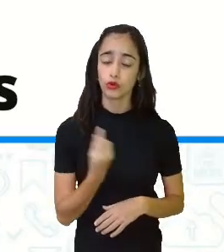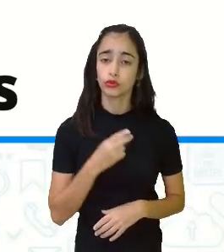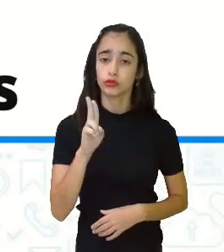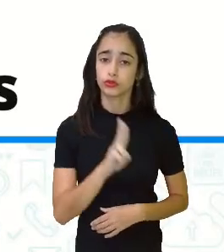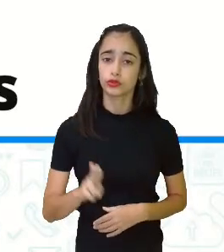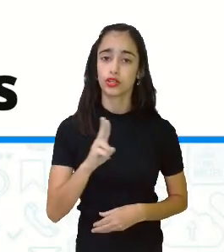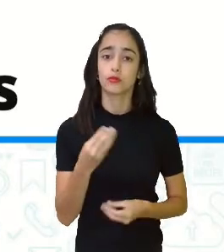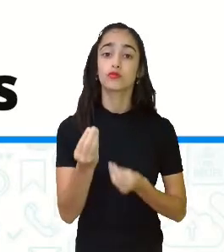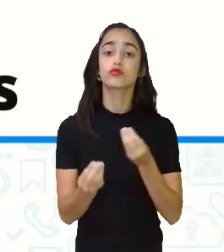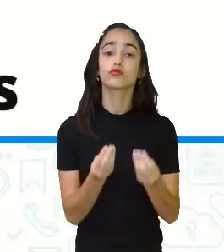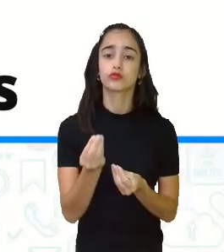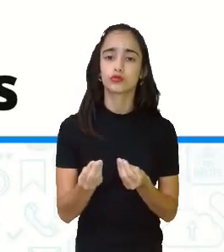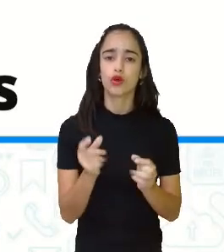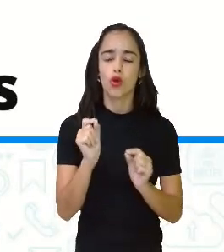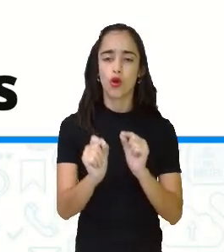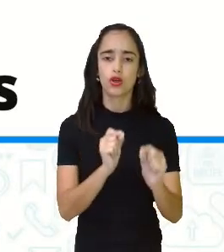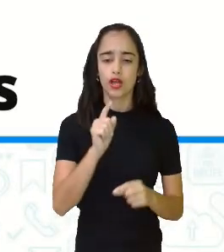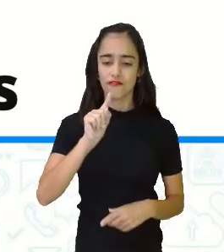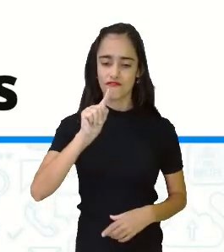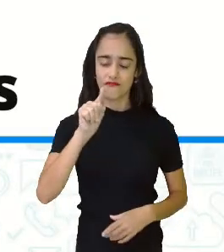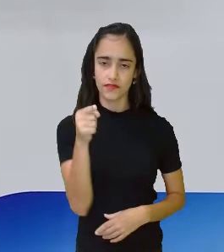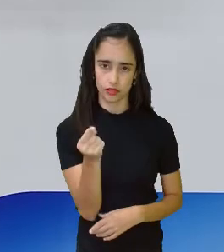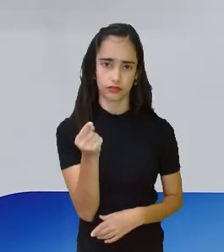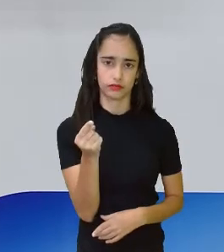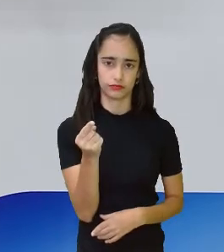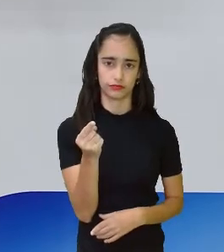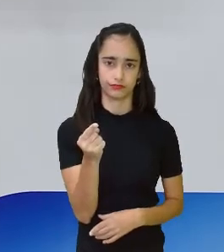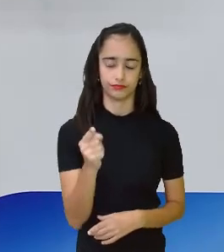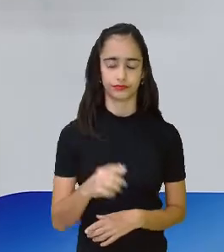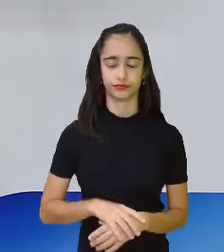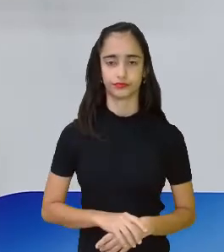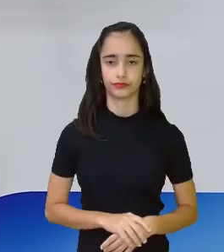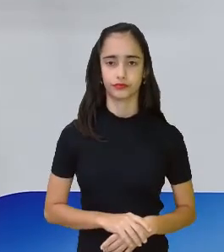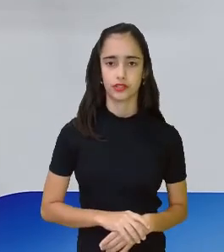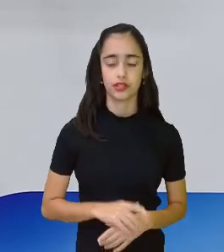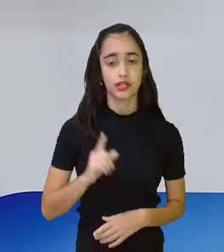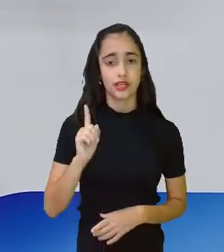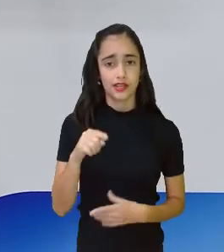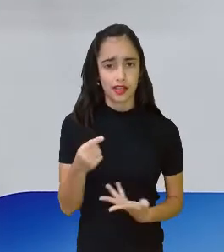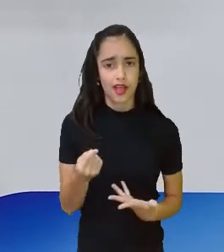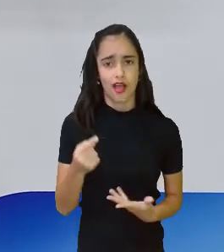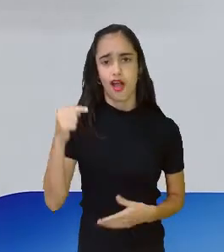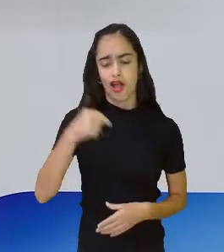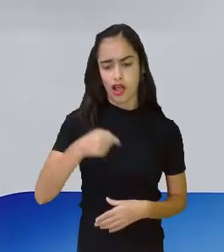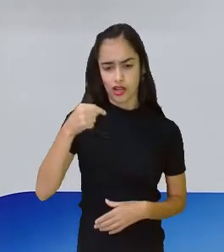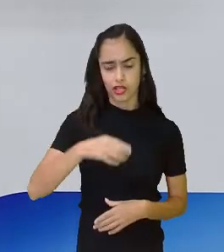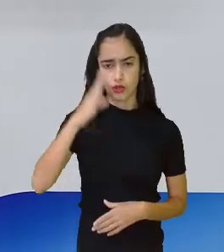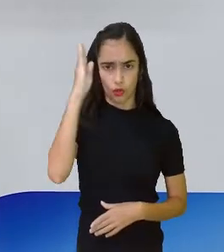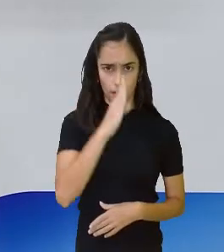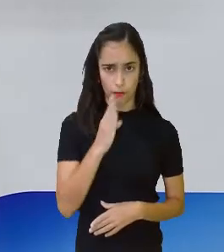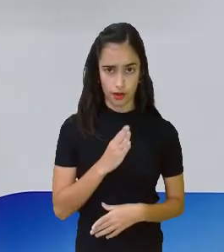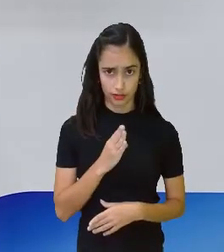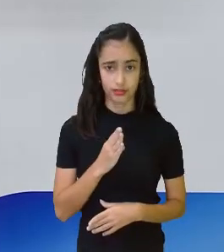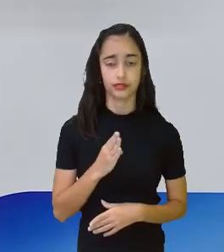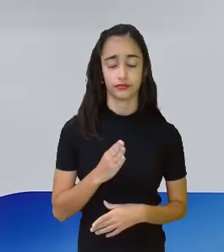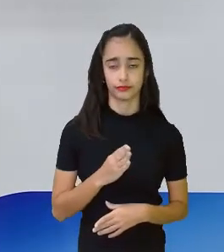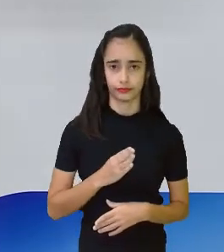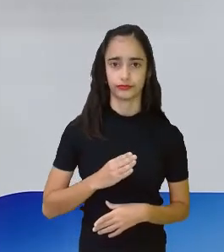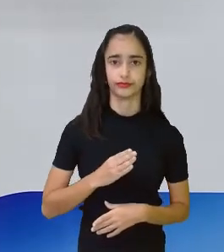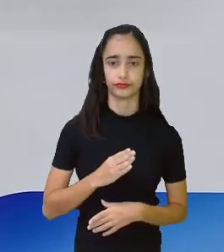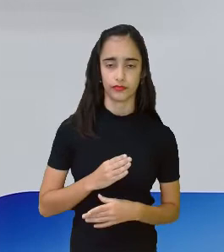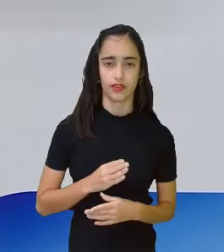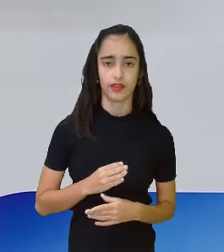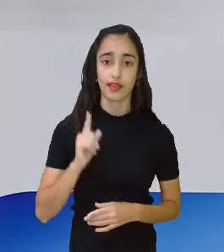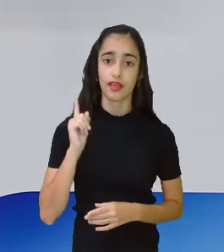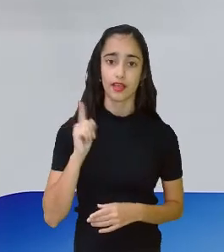a vírgula. O padrão do Brasil, a partir do sistema internacional, ele